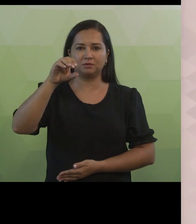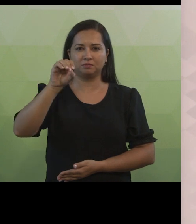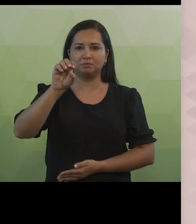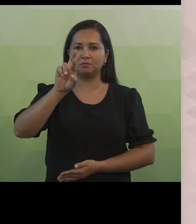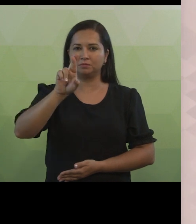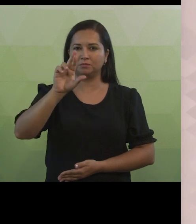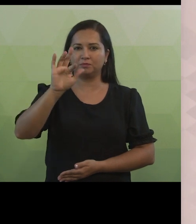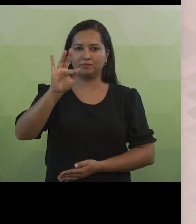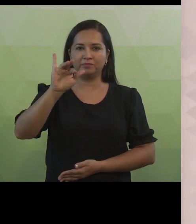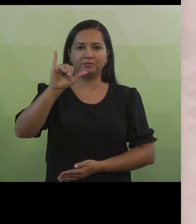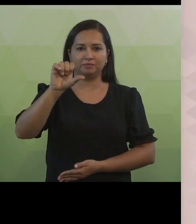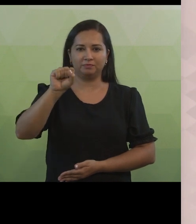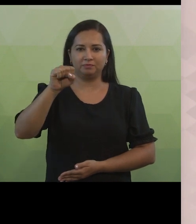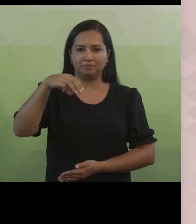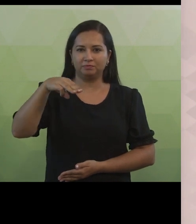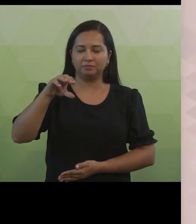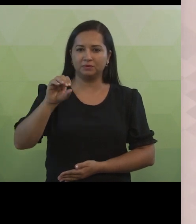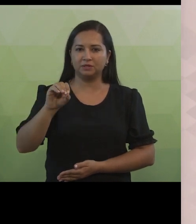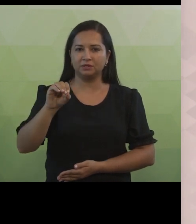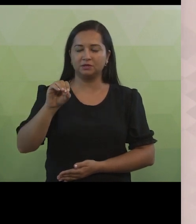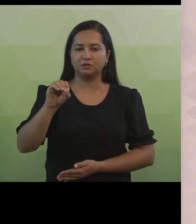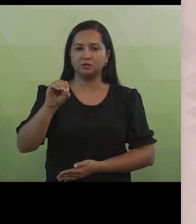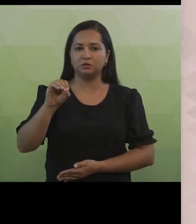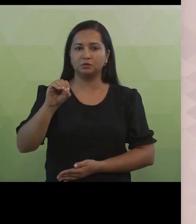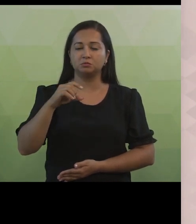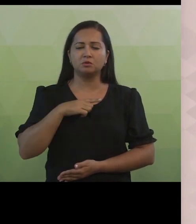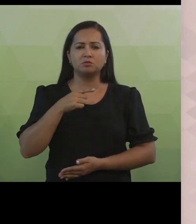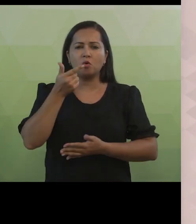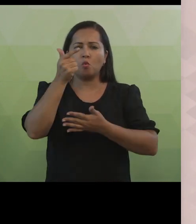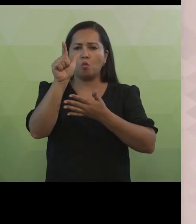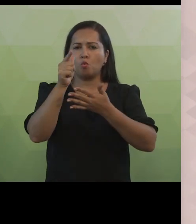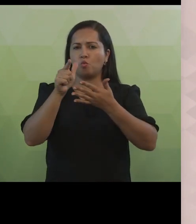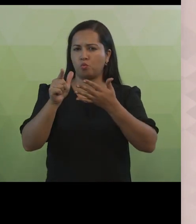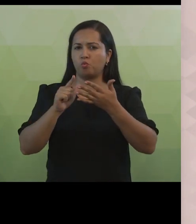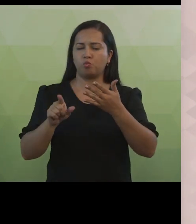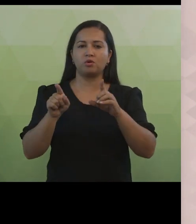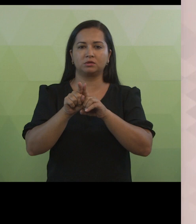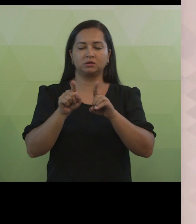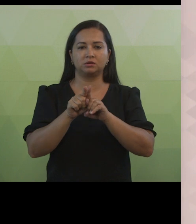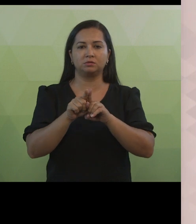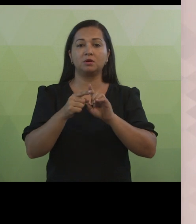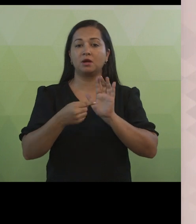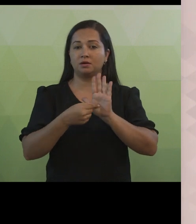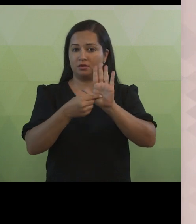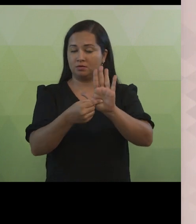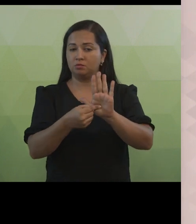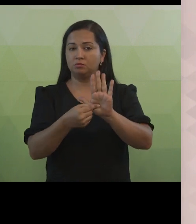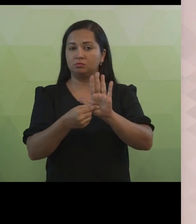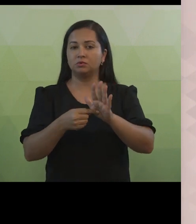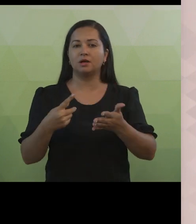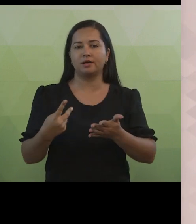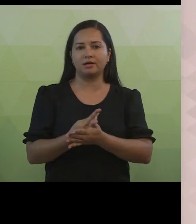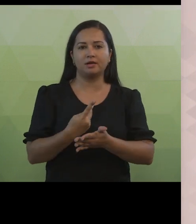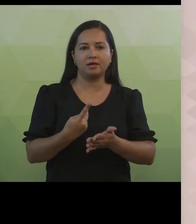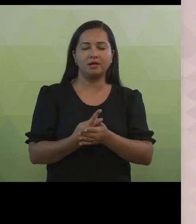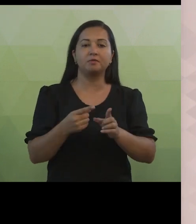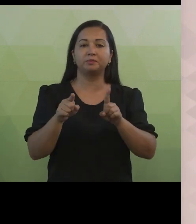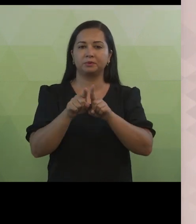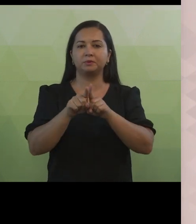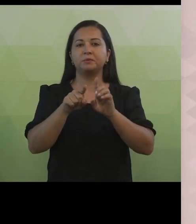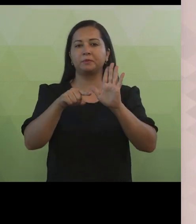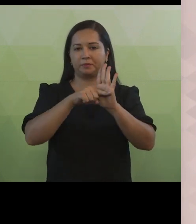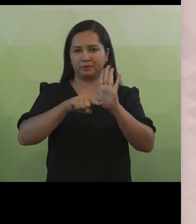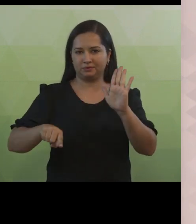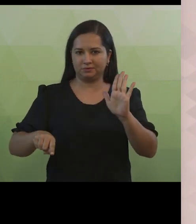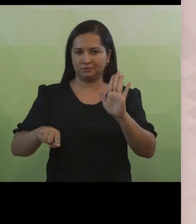herança. Também uma breve explanação de tratamentos de erros e exceções. Então chegou a